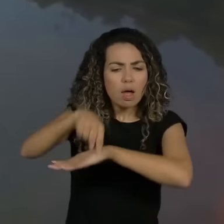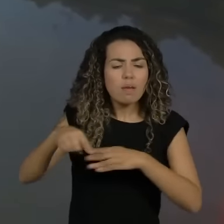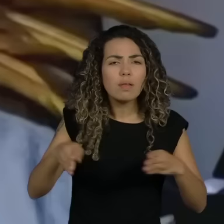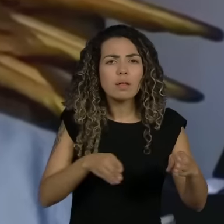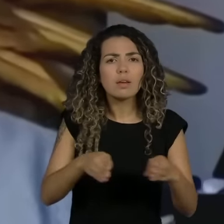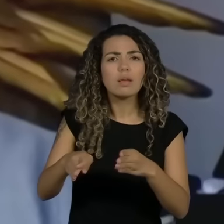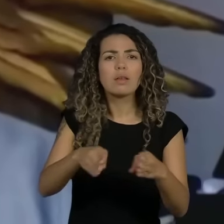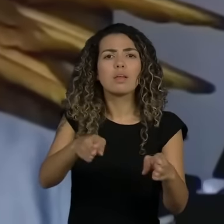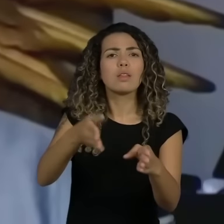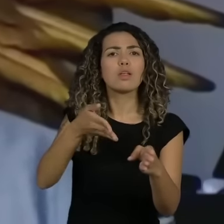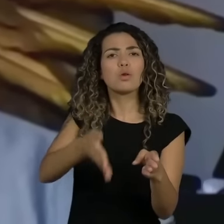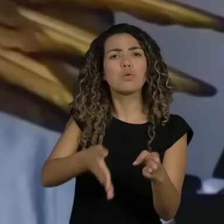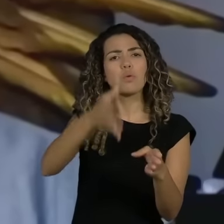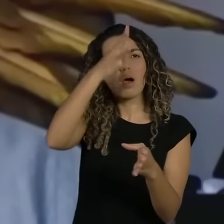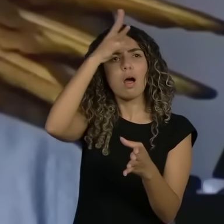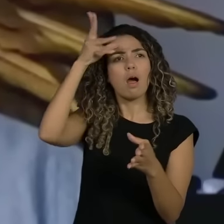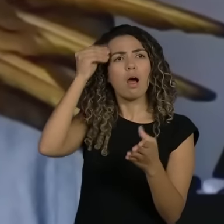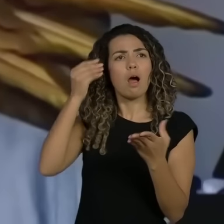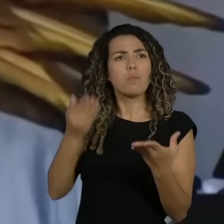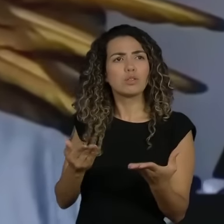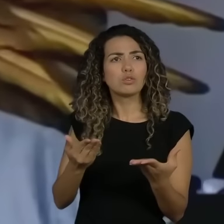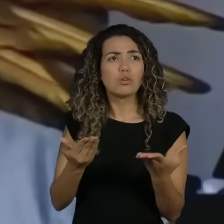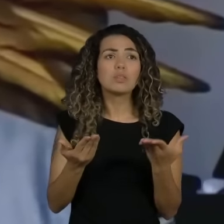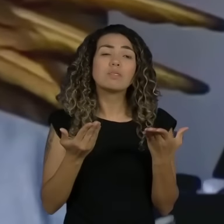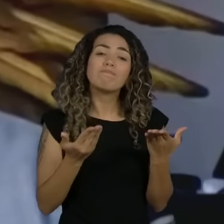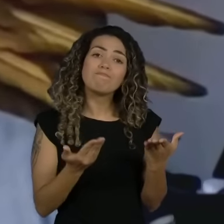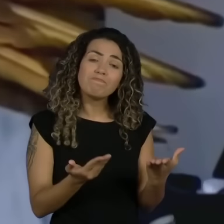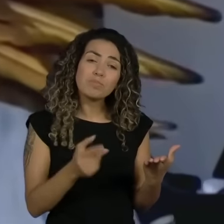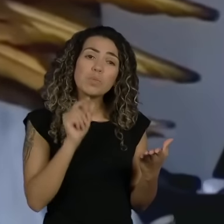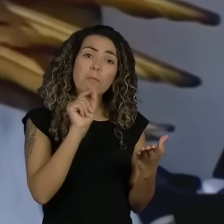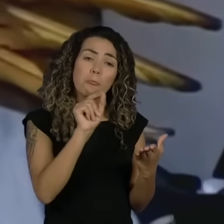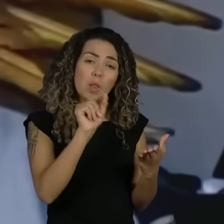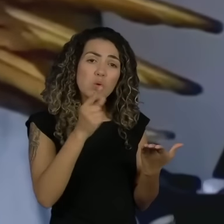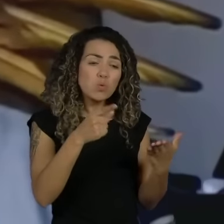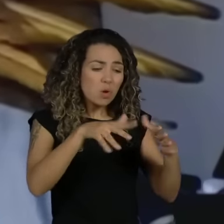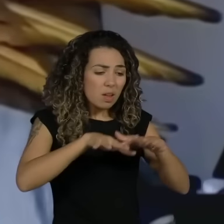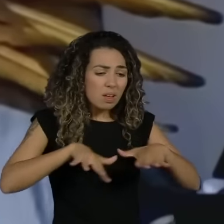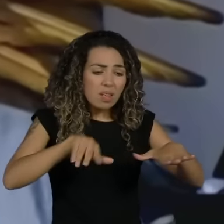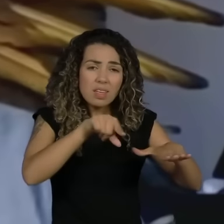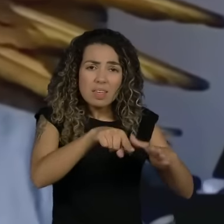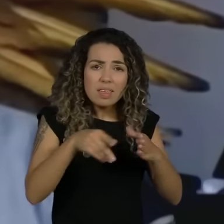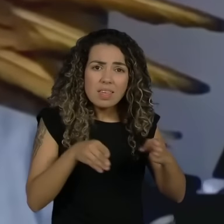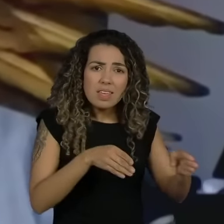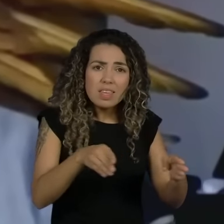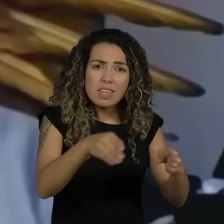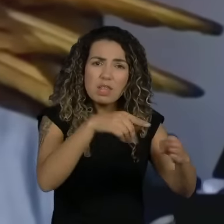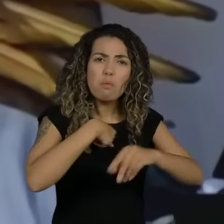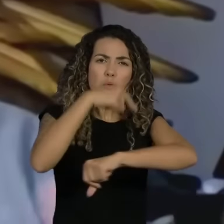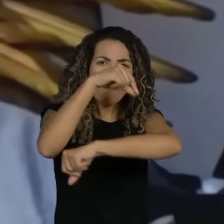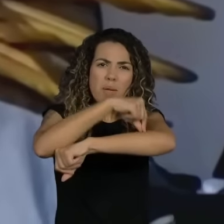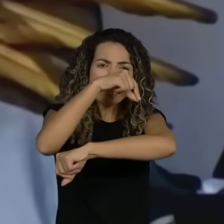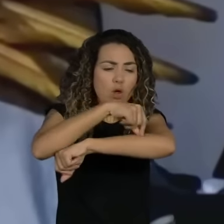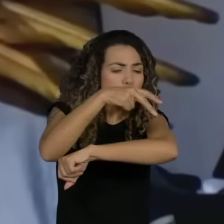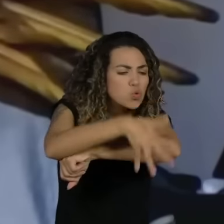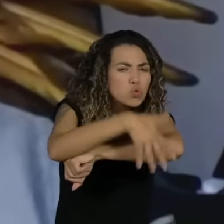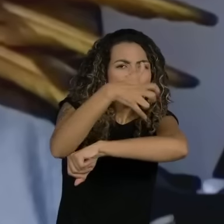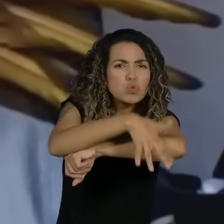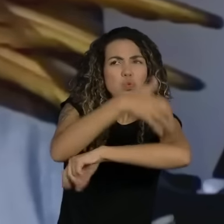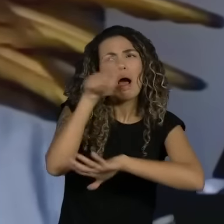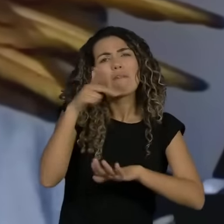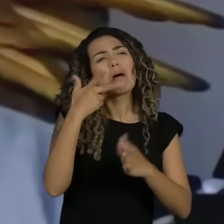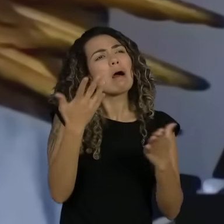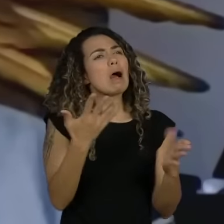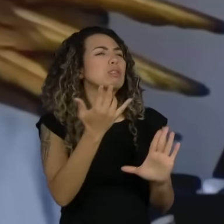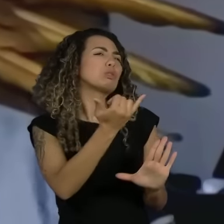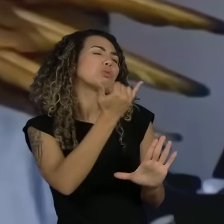Amazonas. A discussão sobre a exploração de petróleo ali naquela região e a plataforma, apesar de dizerem que é distante,